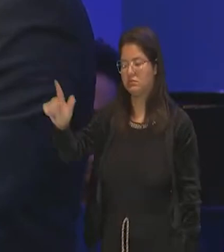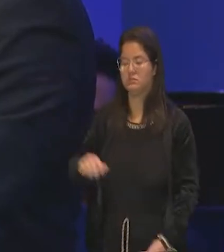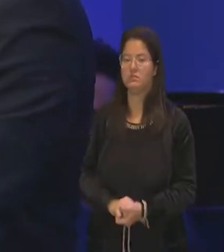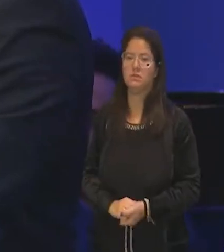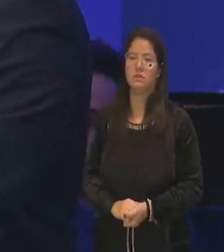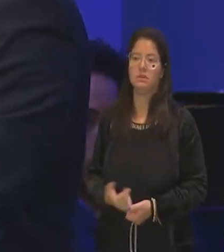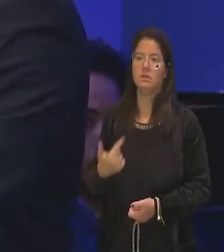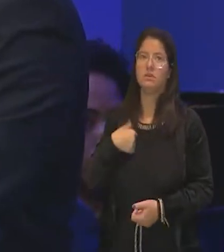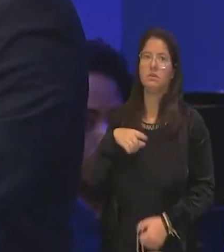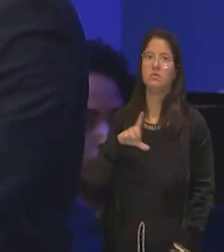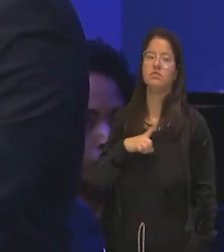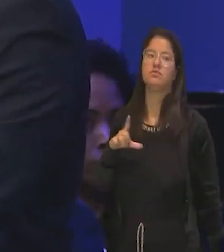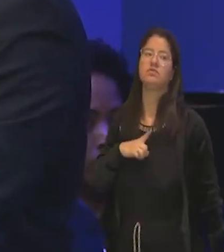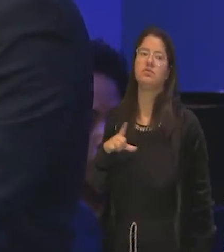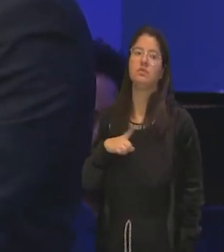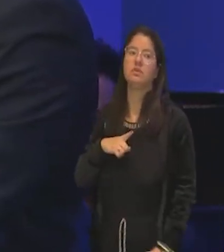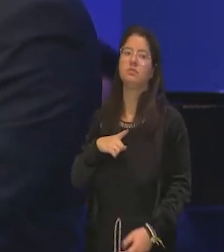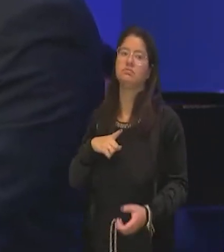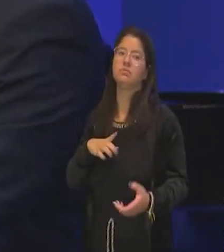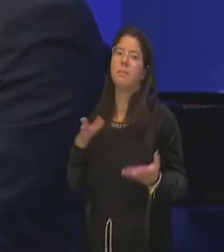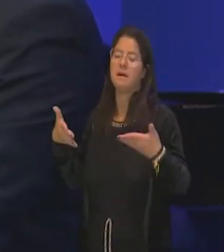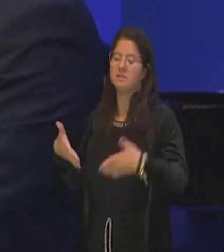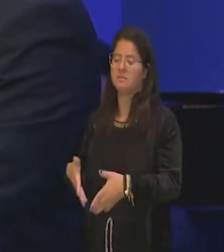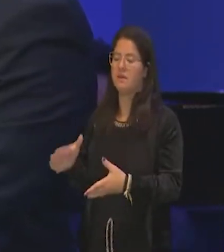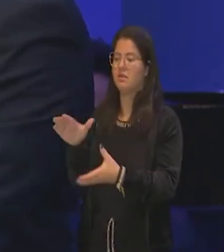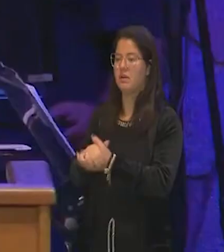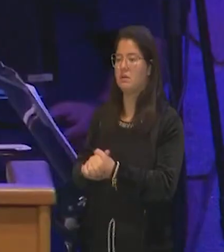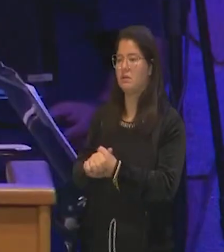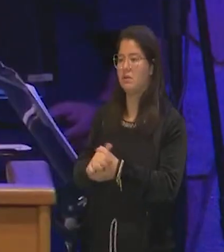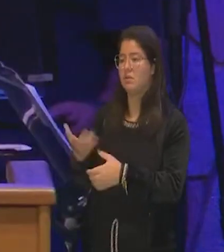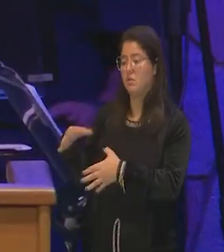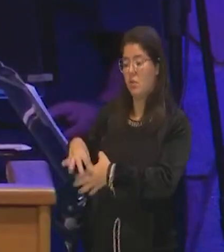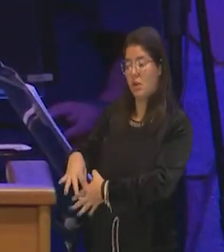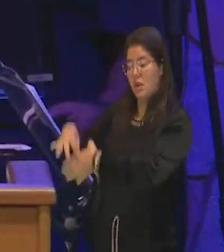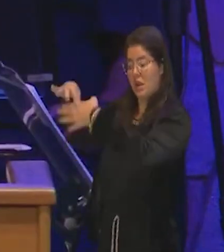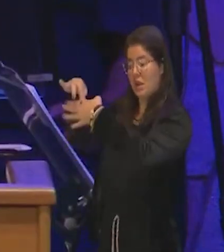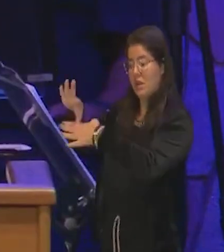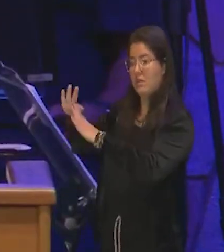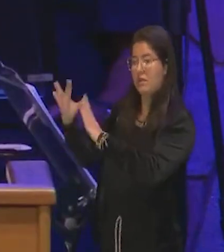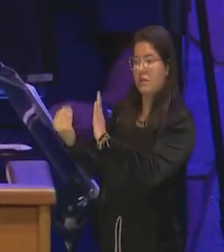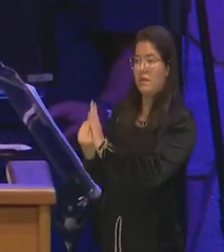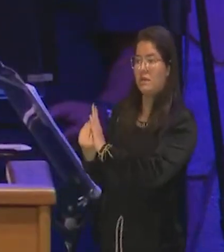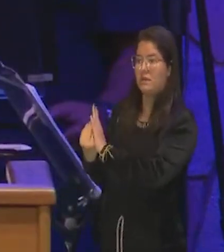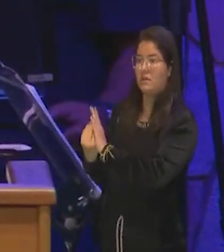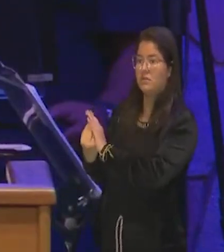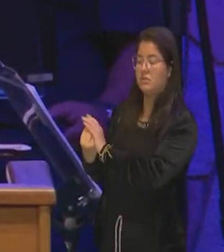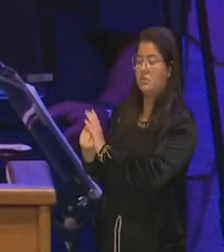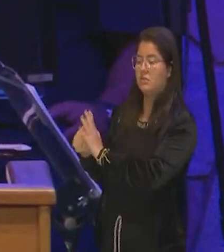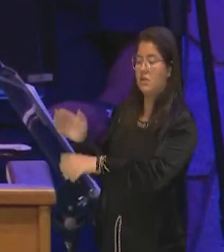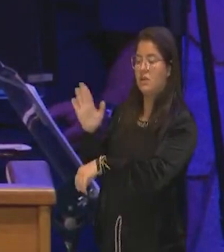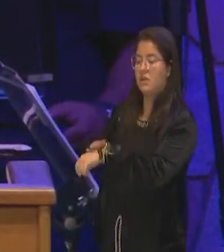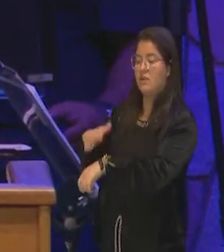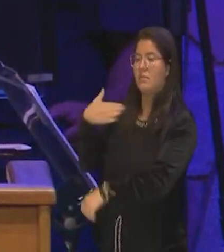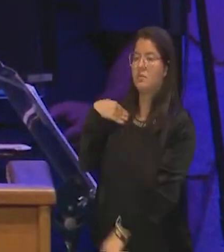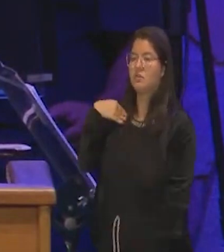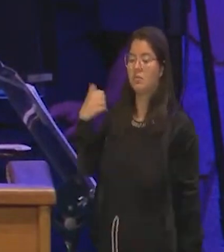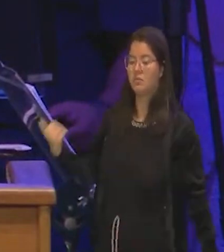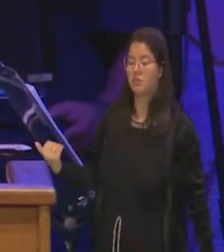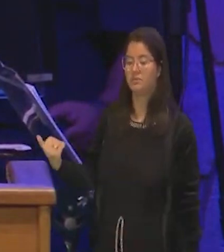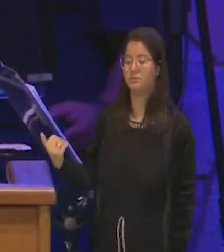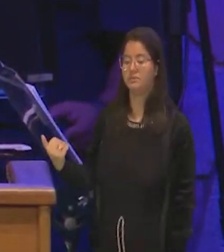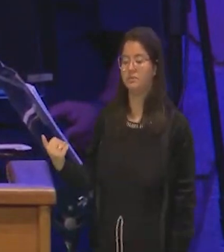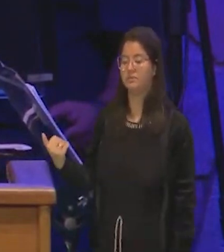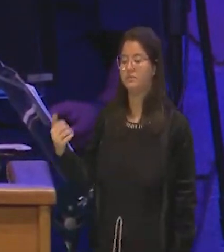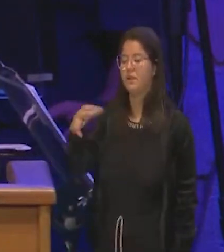e eu tinha uma parte no casamento, e o líder daquela igreja, na hora que me chamou, pegou